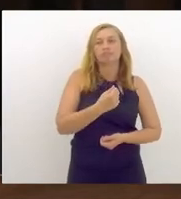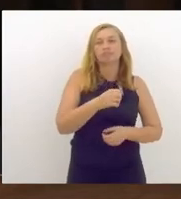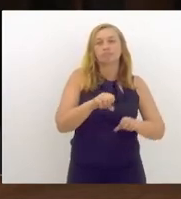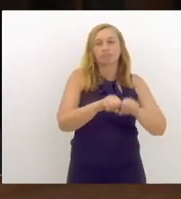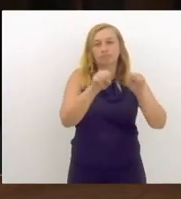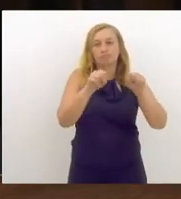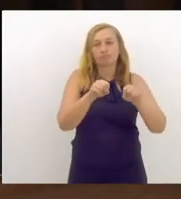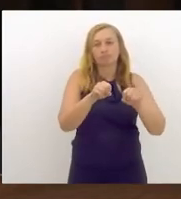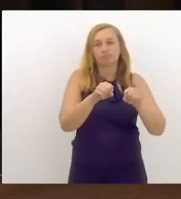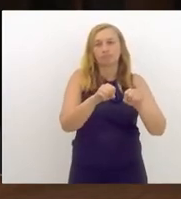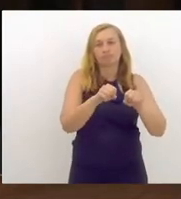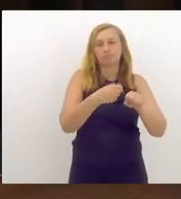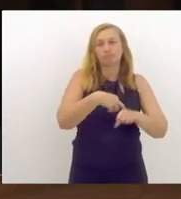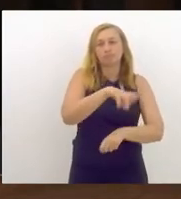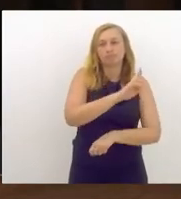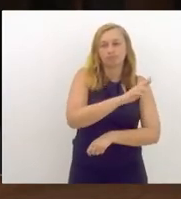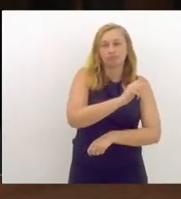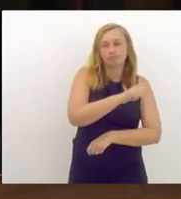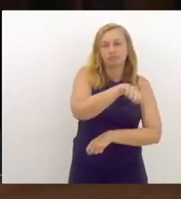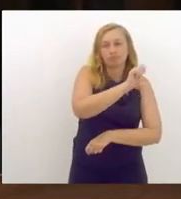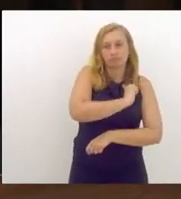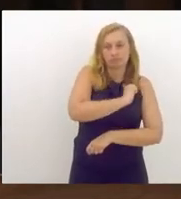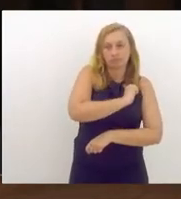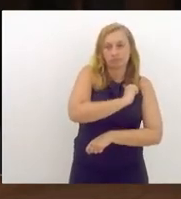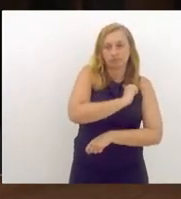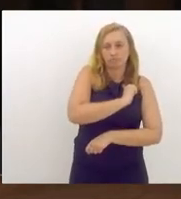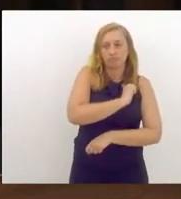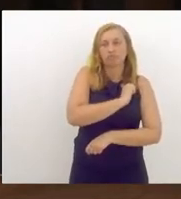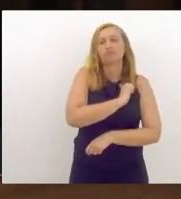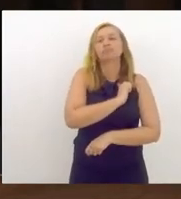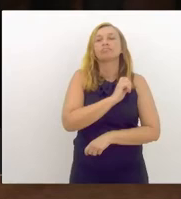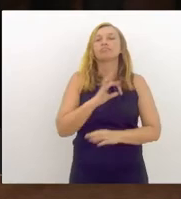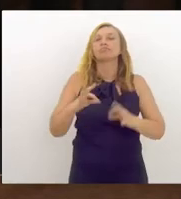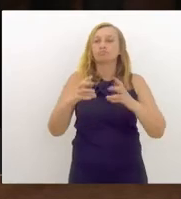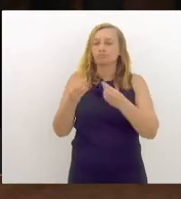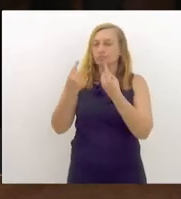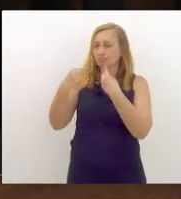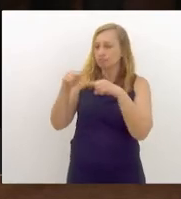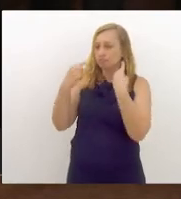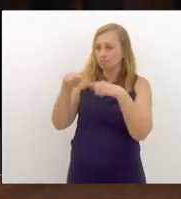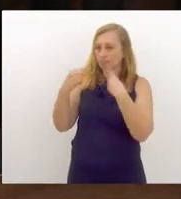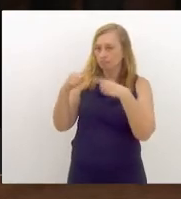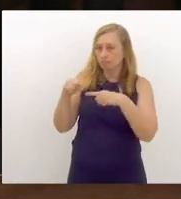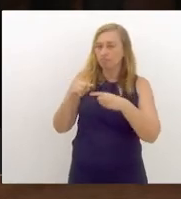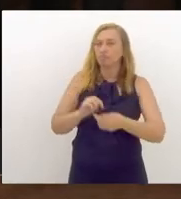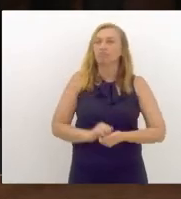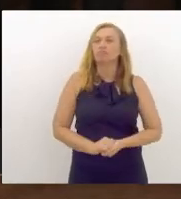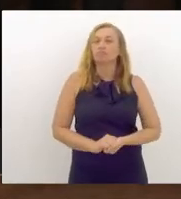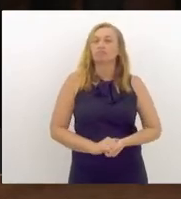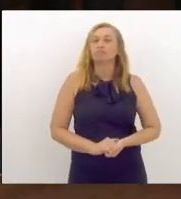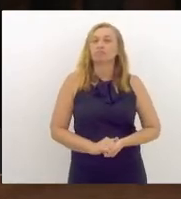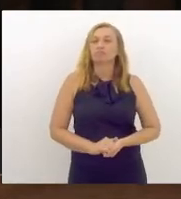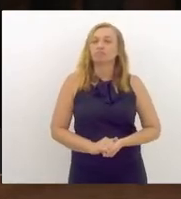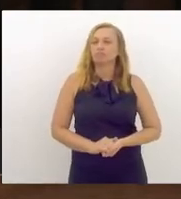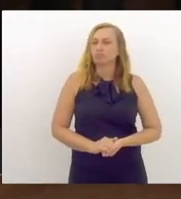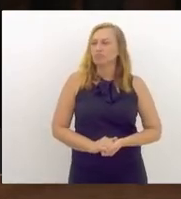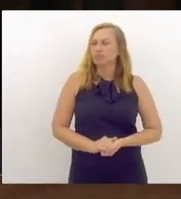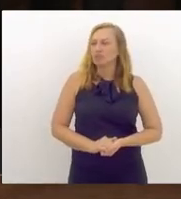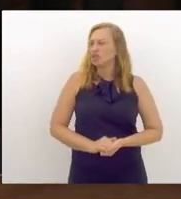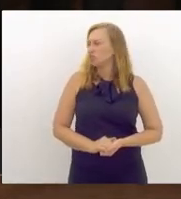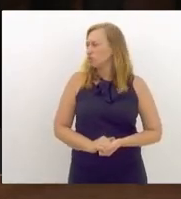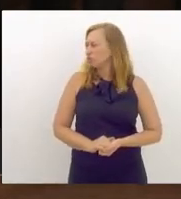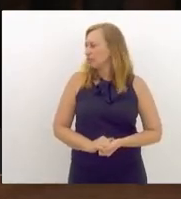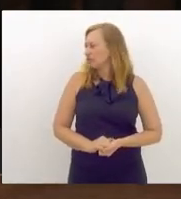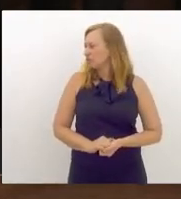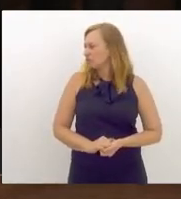e todas as críticas que o regime de praça é grifo todas as críticas que ele merece é o regime de Recuperação é uma lei